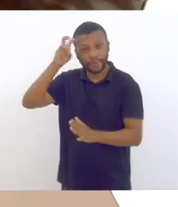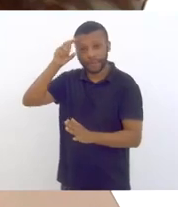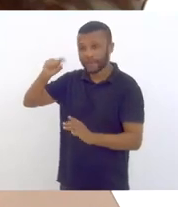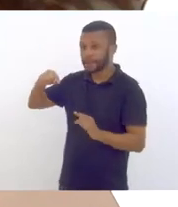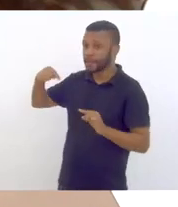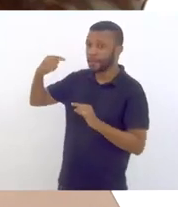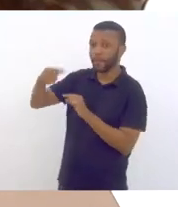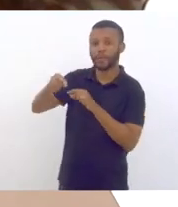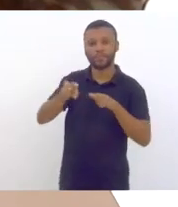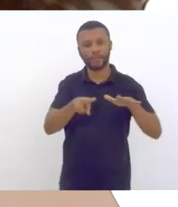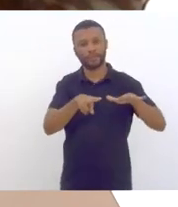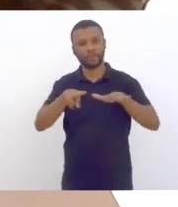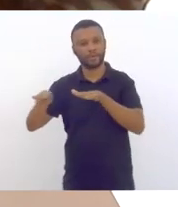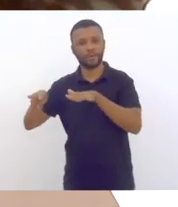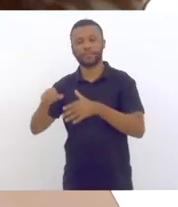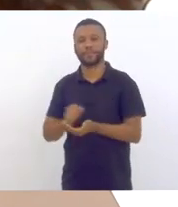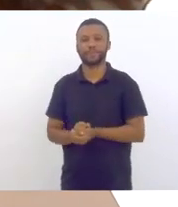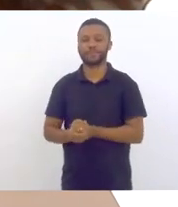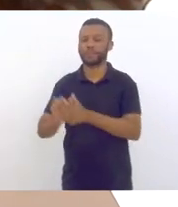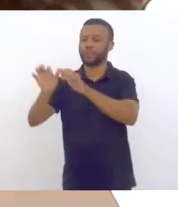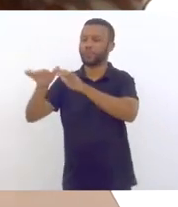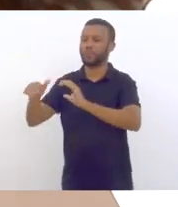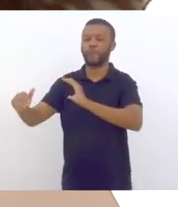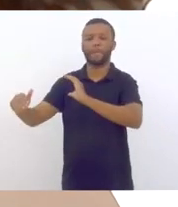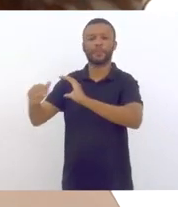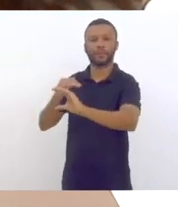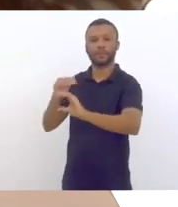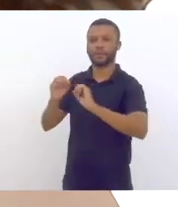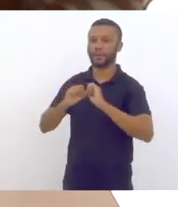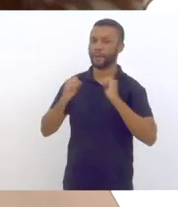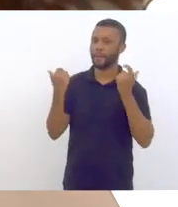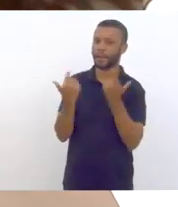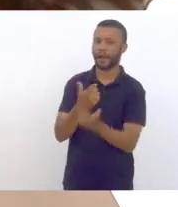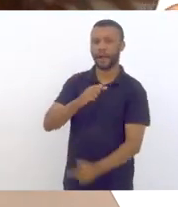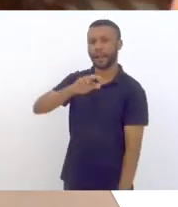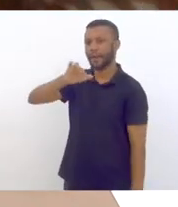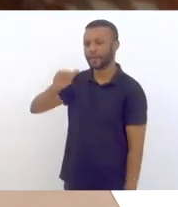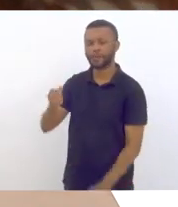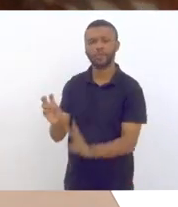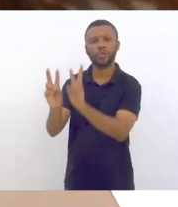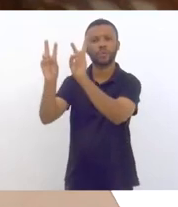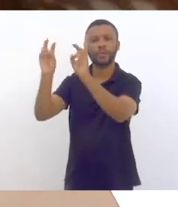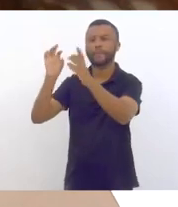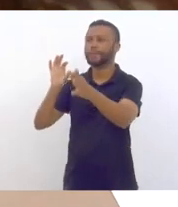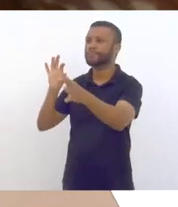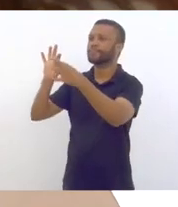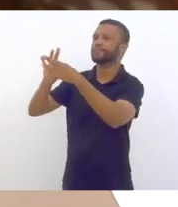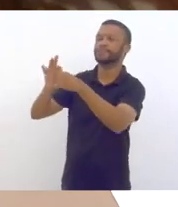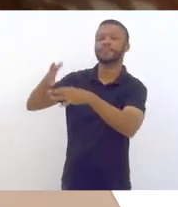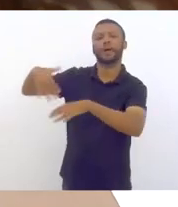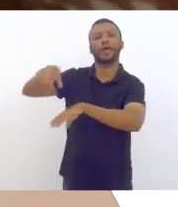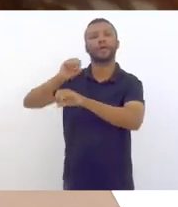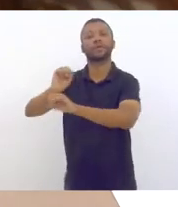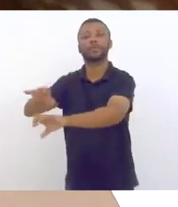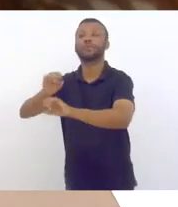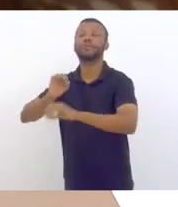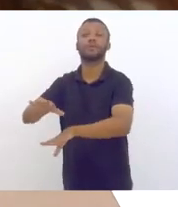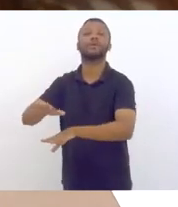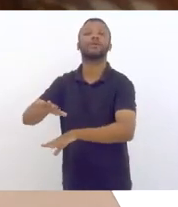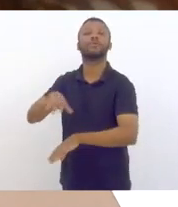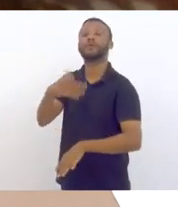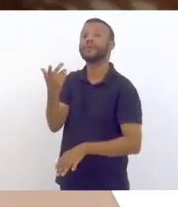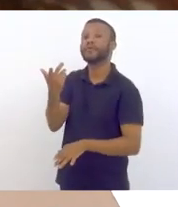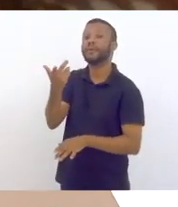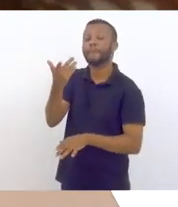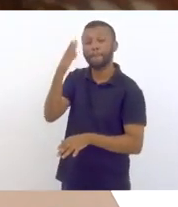vem mandar mensagem para essa casa que trate do tema de educação e pelo menos a inclusão do